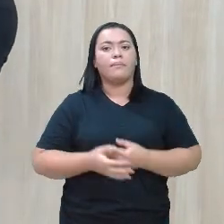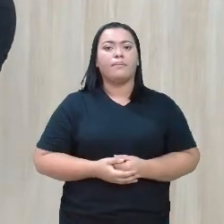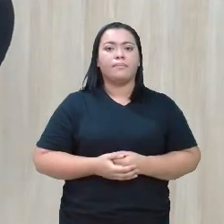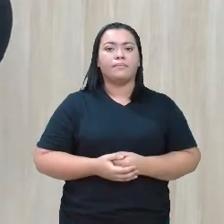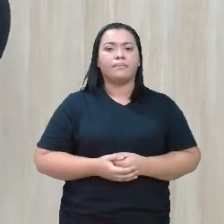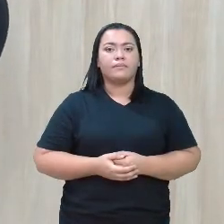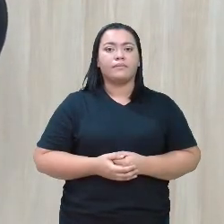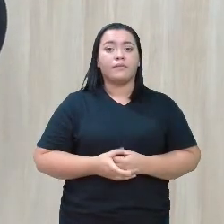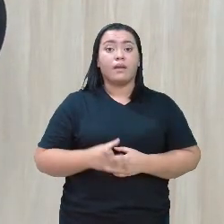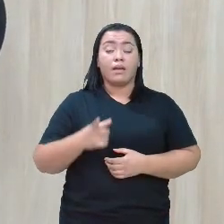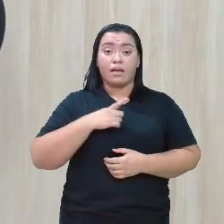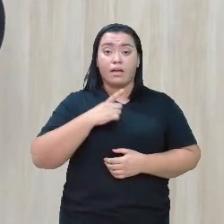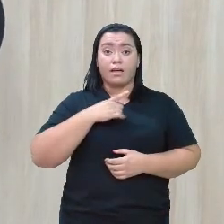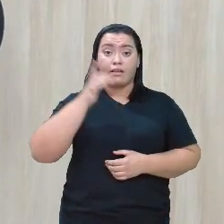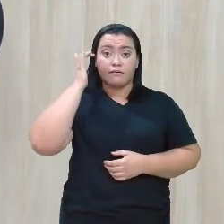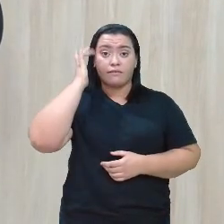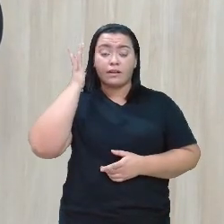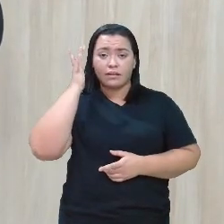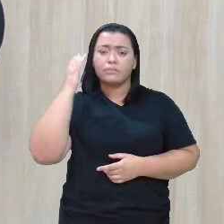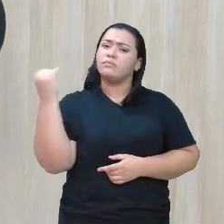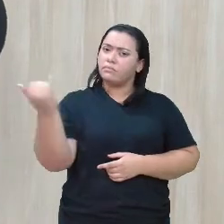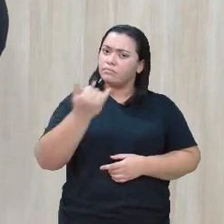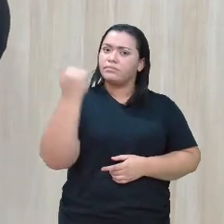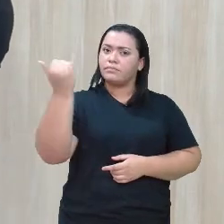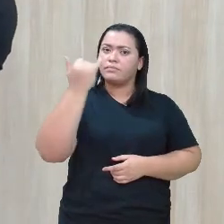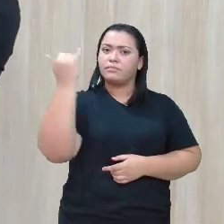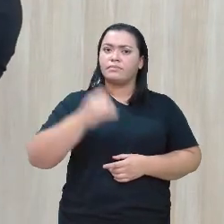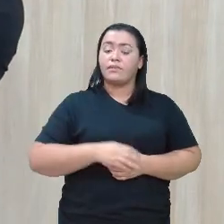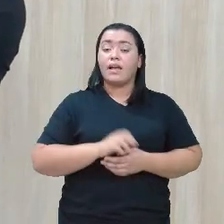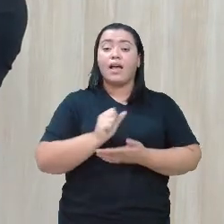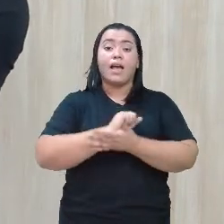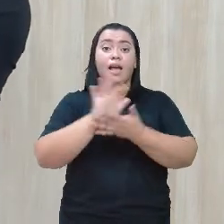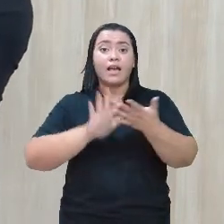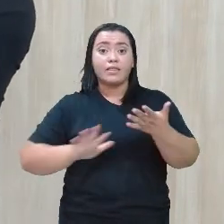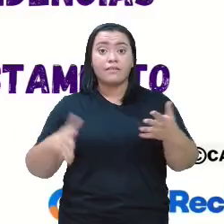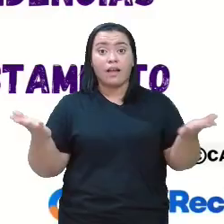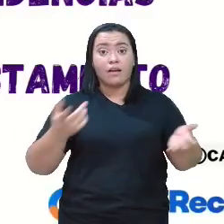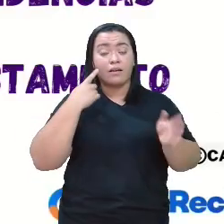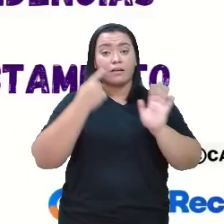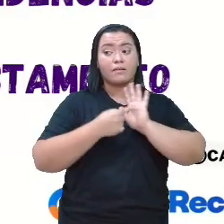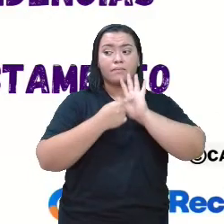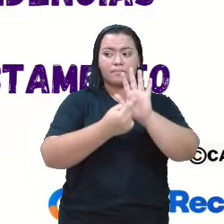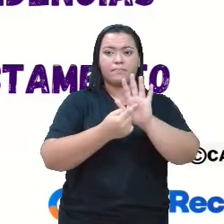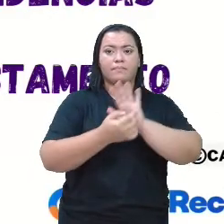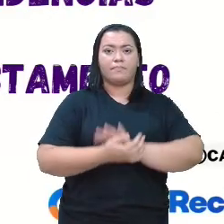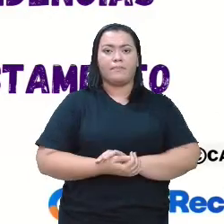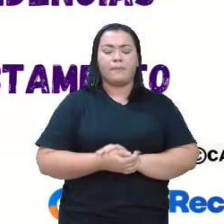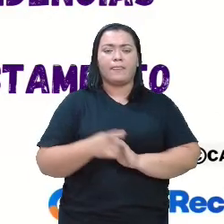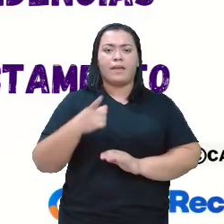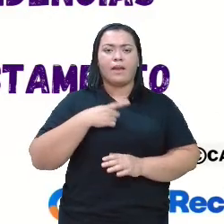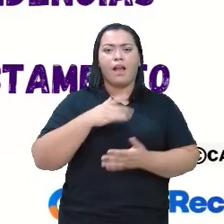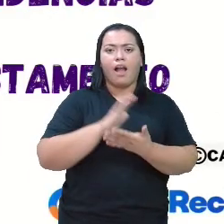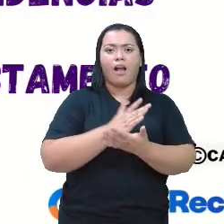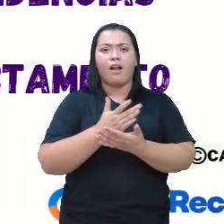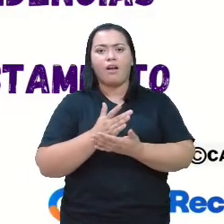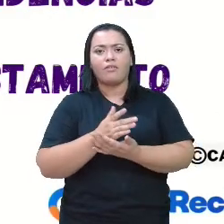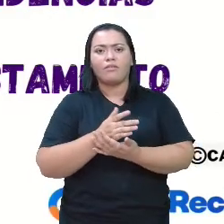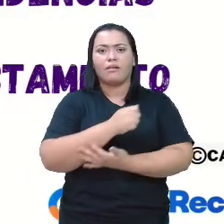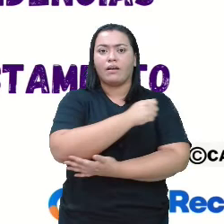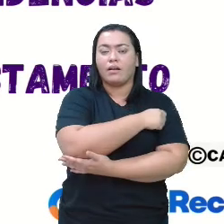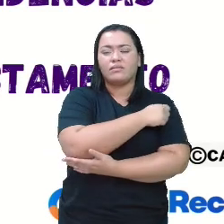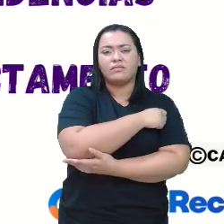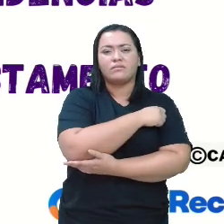alguns facilitadores são importantes. Né? Uma atividade como essa, por exemplo, para alguns estudantes é